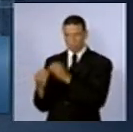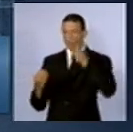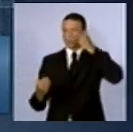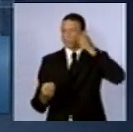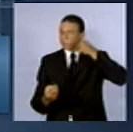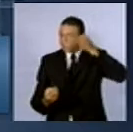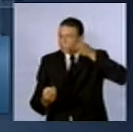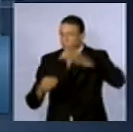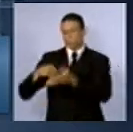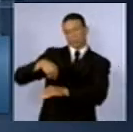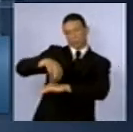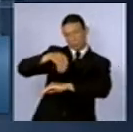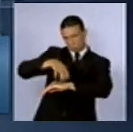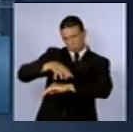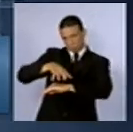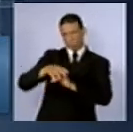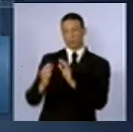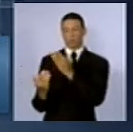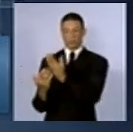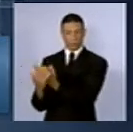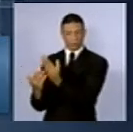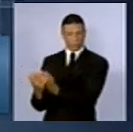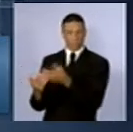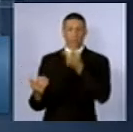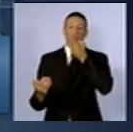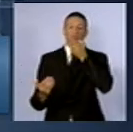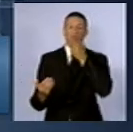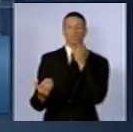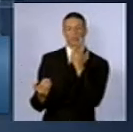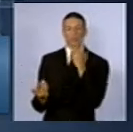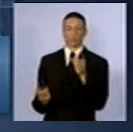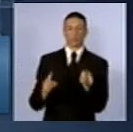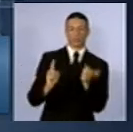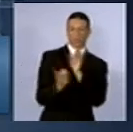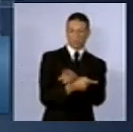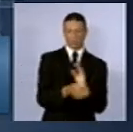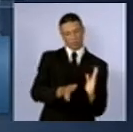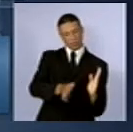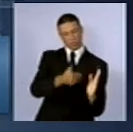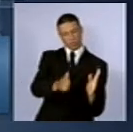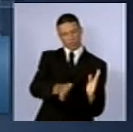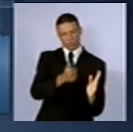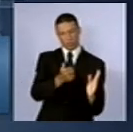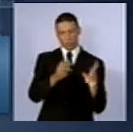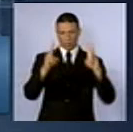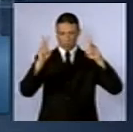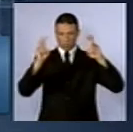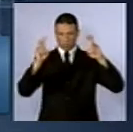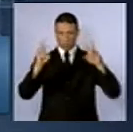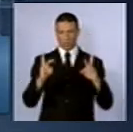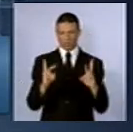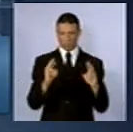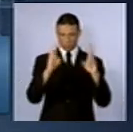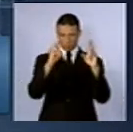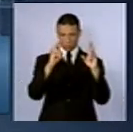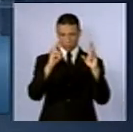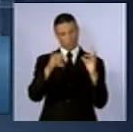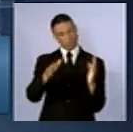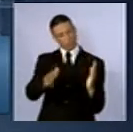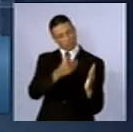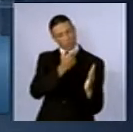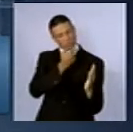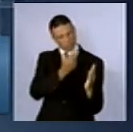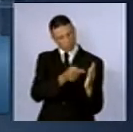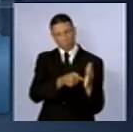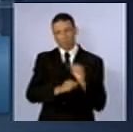Esse estudo ele foi publicado ah em inglês né nessa revista cancer epidemiology e talvez a primeira